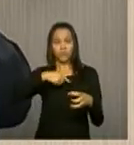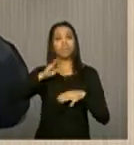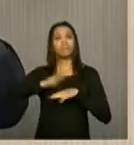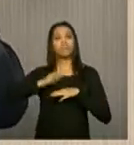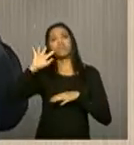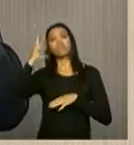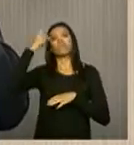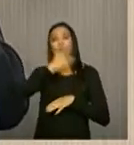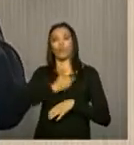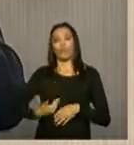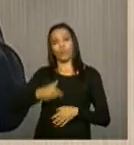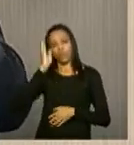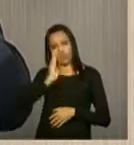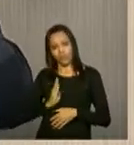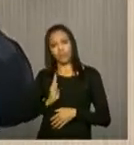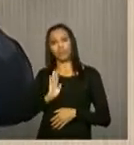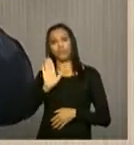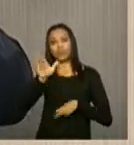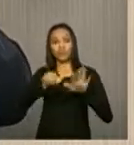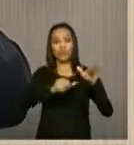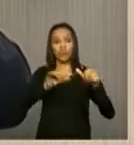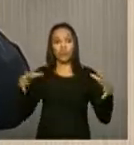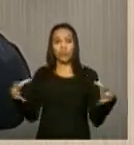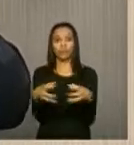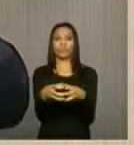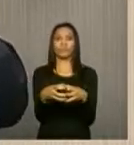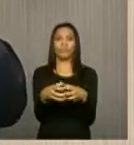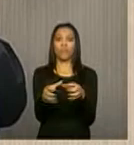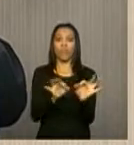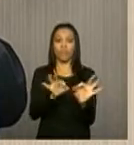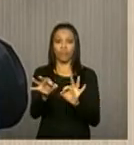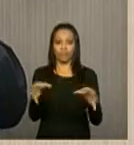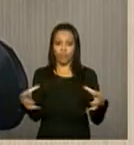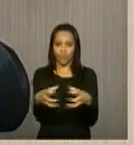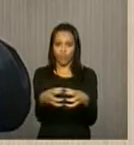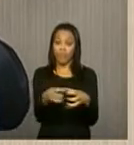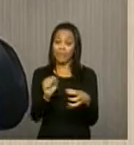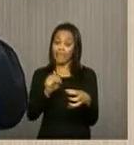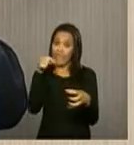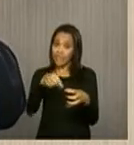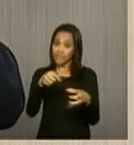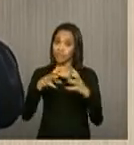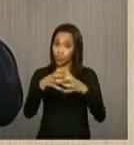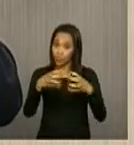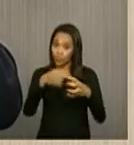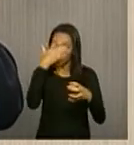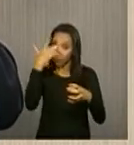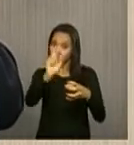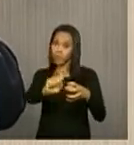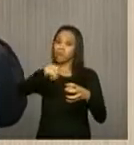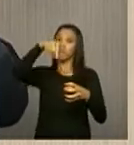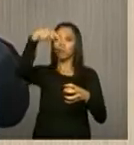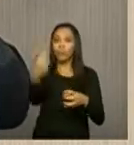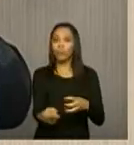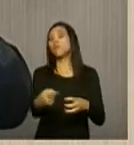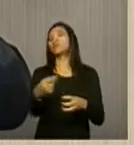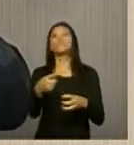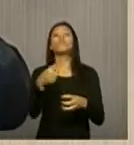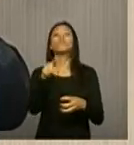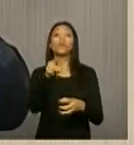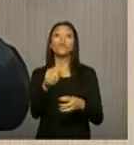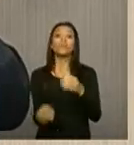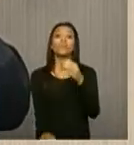começamos a organizar um grupo é que é mais tarde em novembro se consolidou através de uma publicação